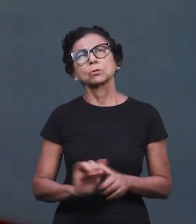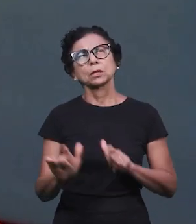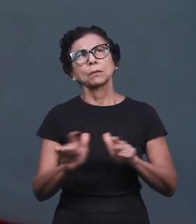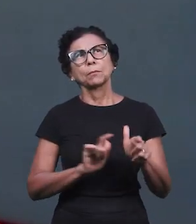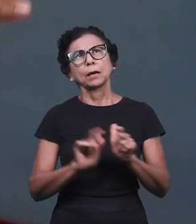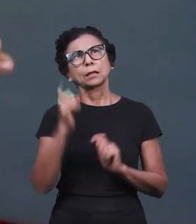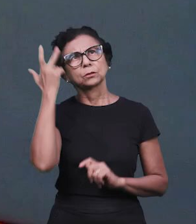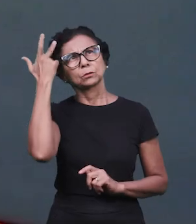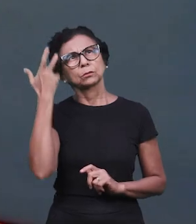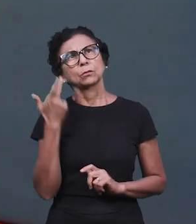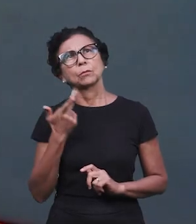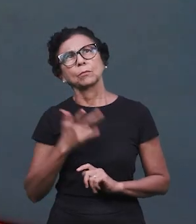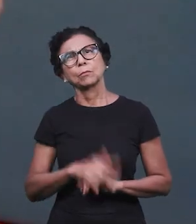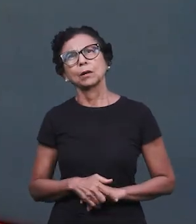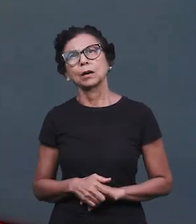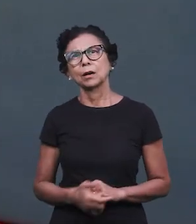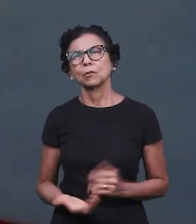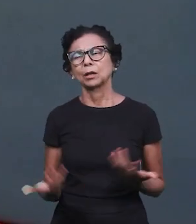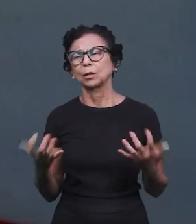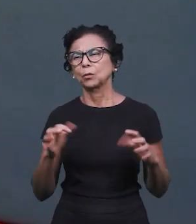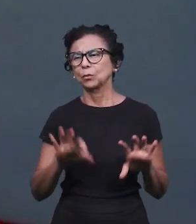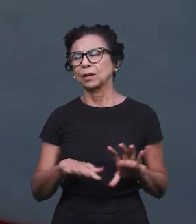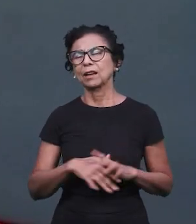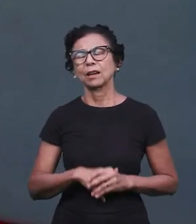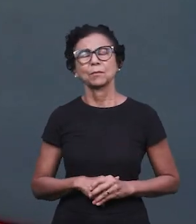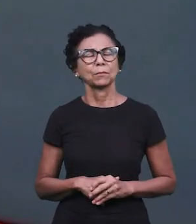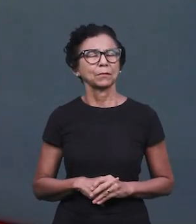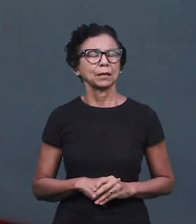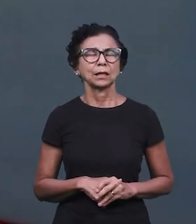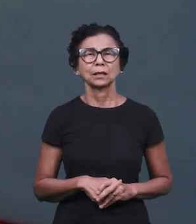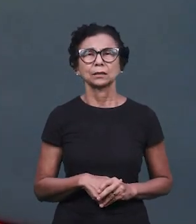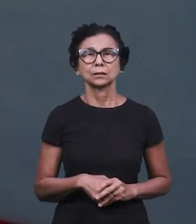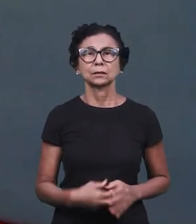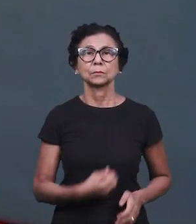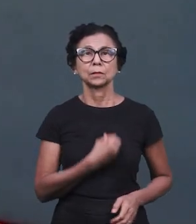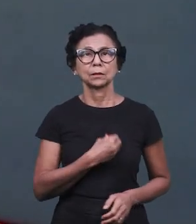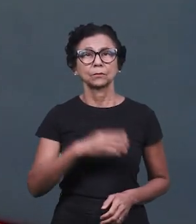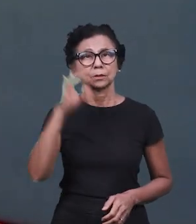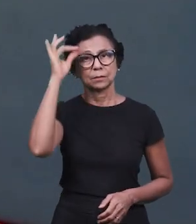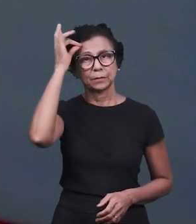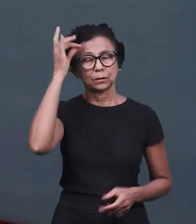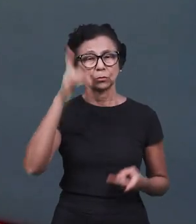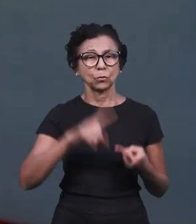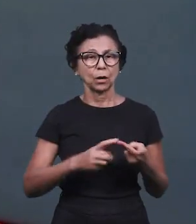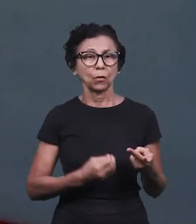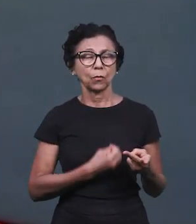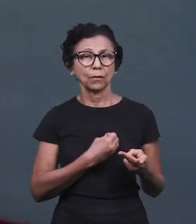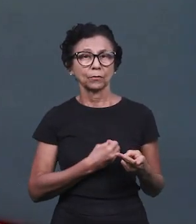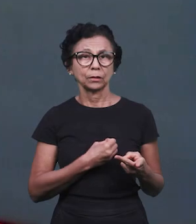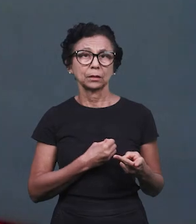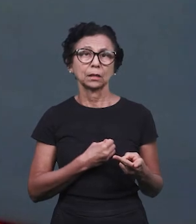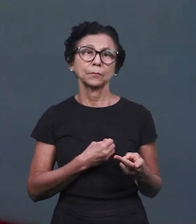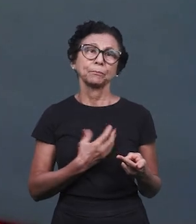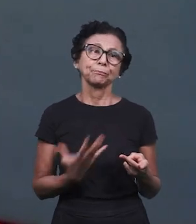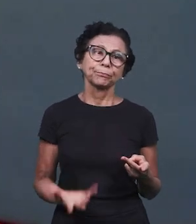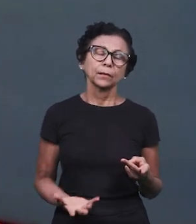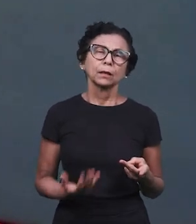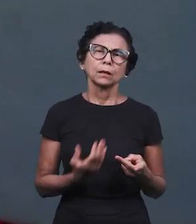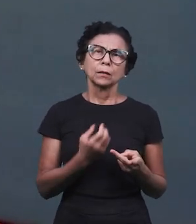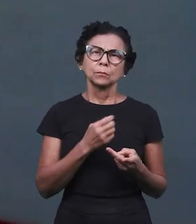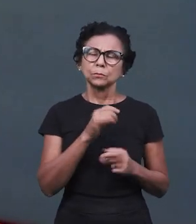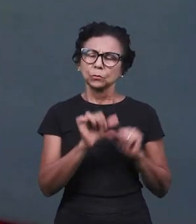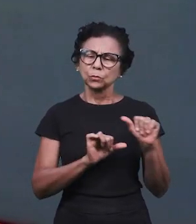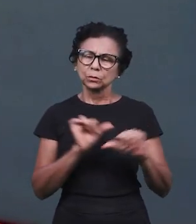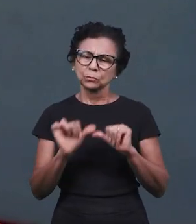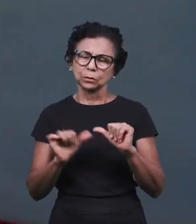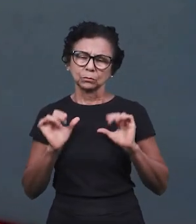mesmo no âmbito espiritual, na parte da vida cultural, vida social, ele vai fazendo algumas mudanças